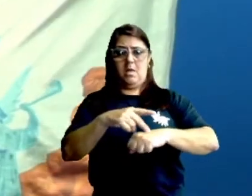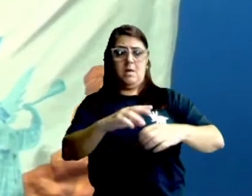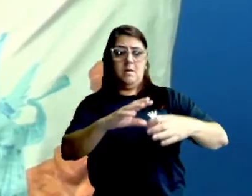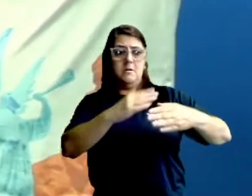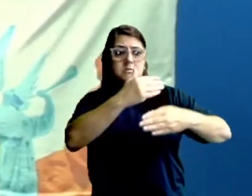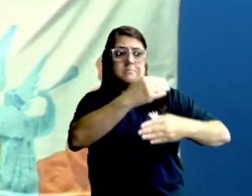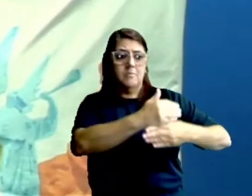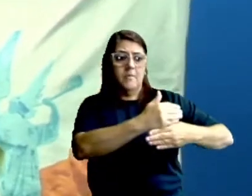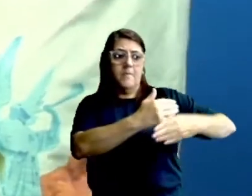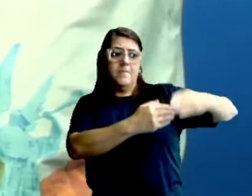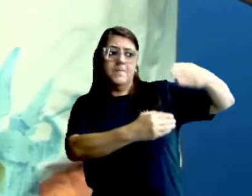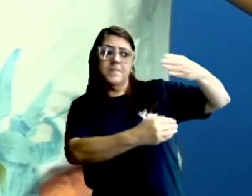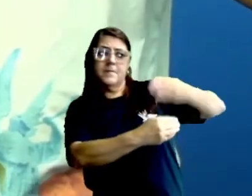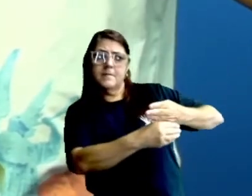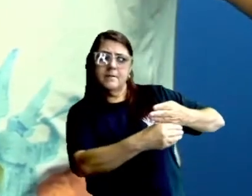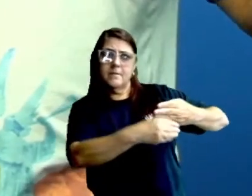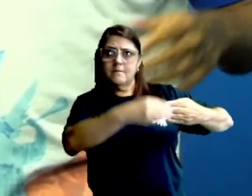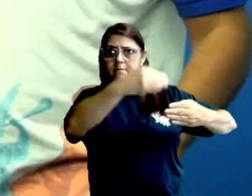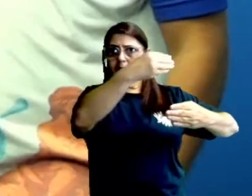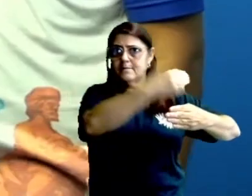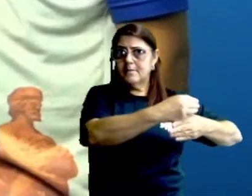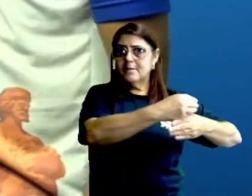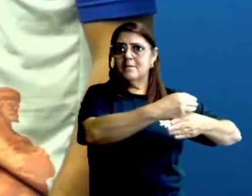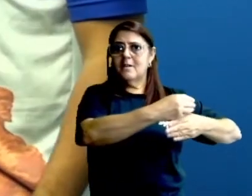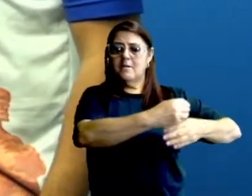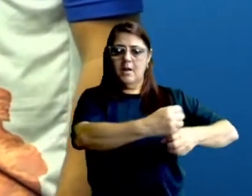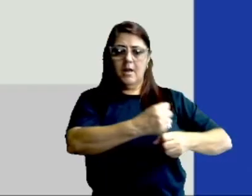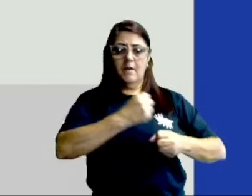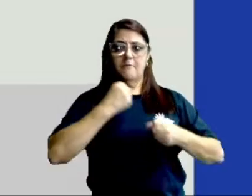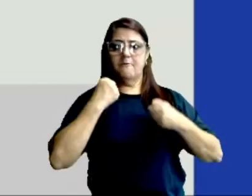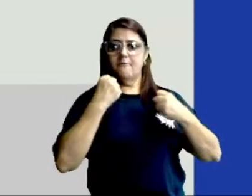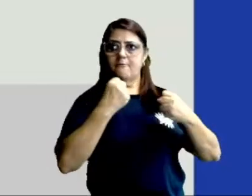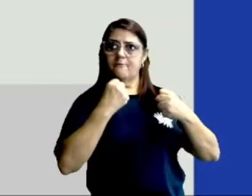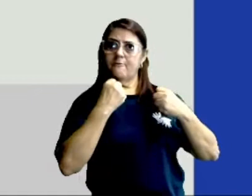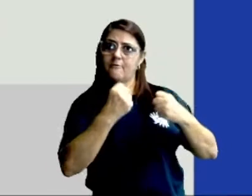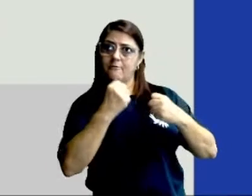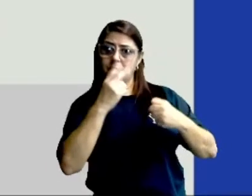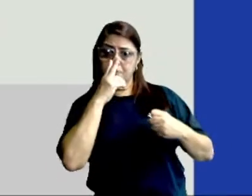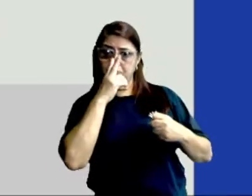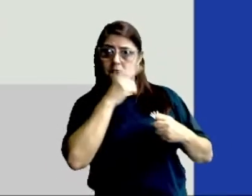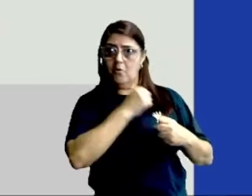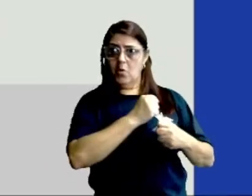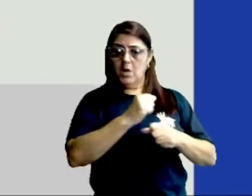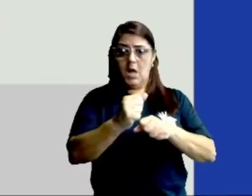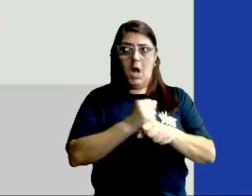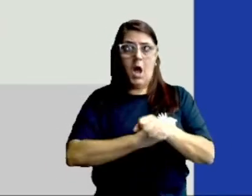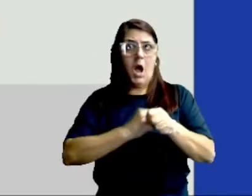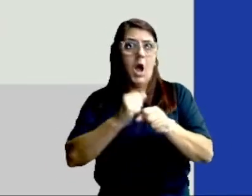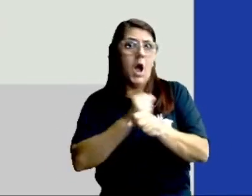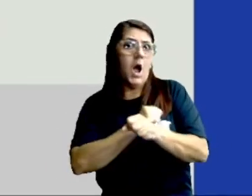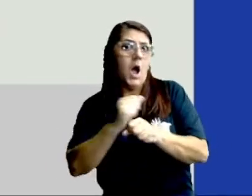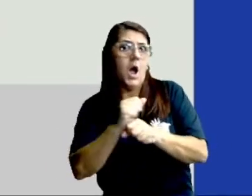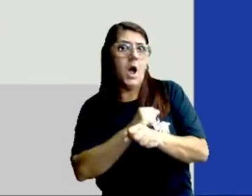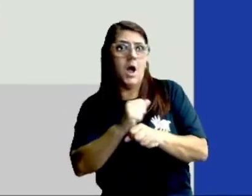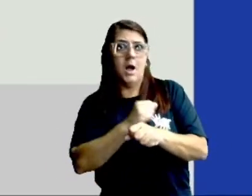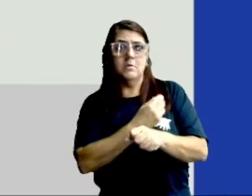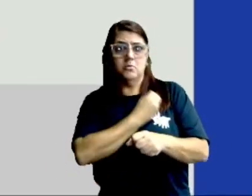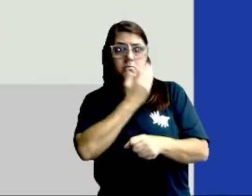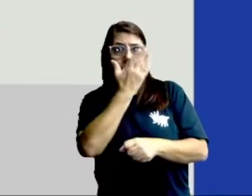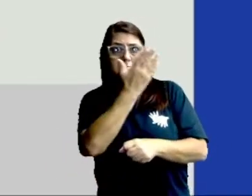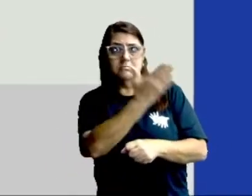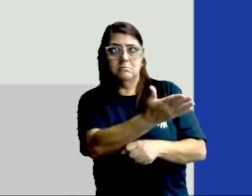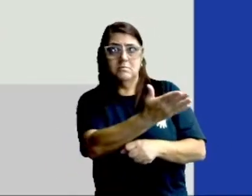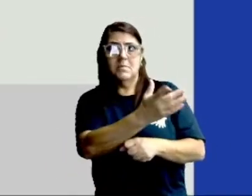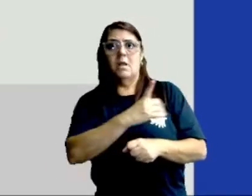no outro para poder fazer as suas construções. E essa construção aqui está há centenas de anos ainda em pé. Tá? E eles